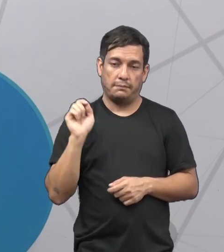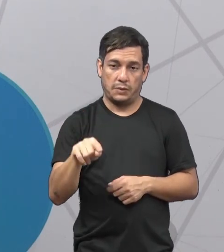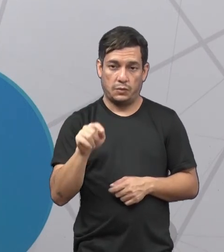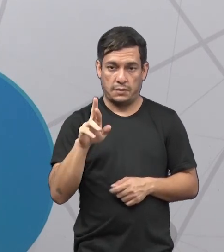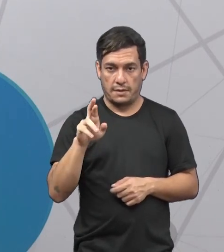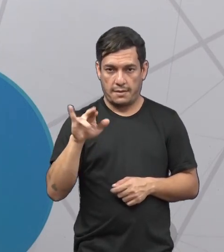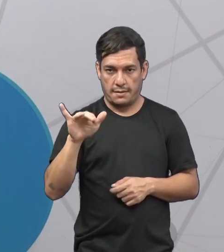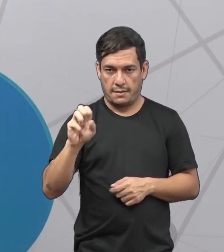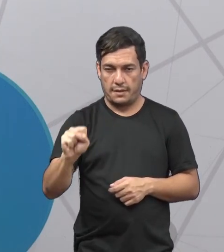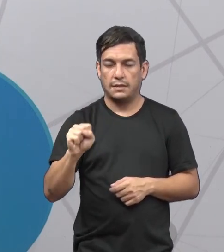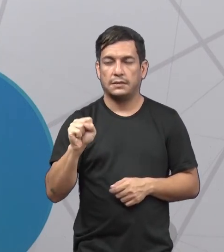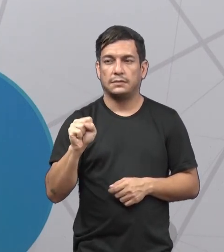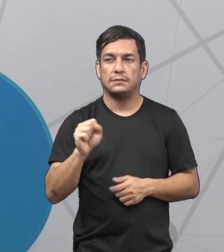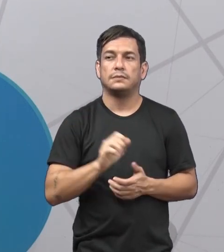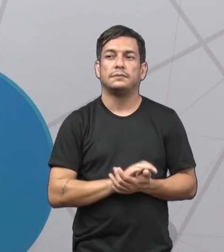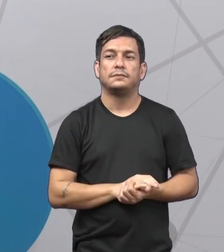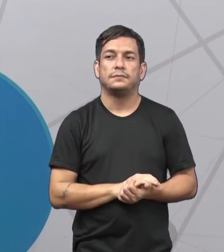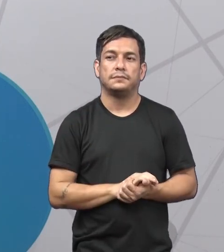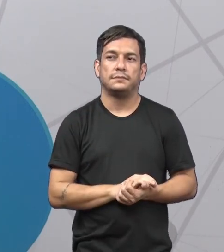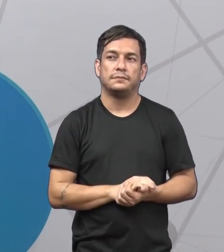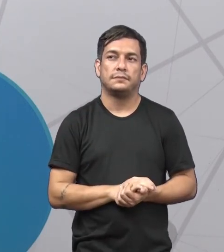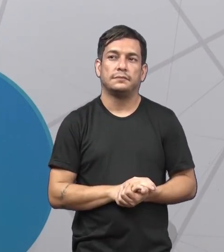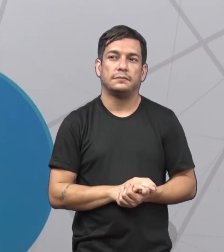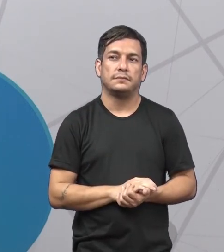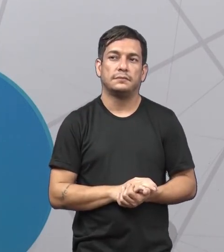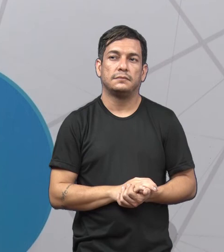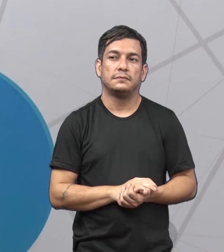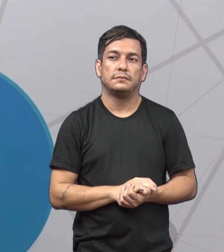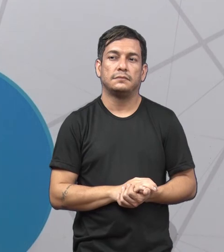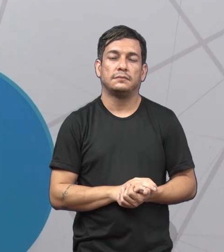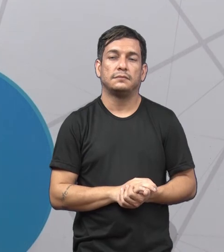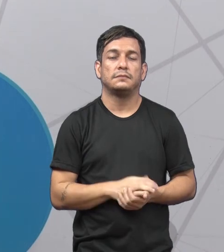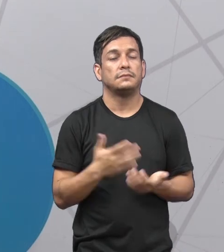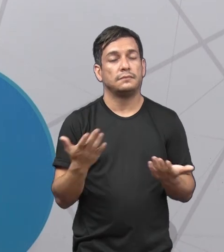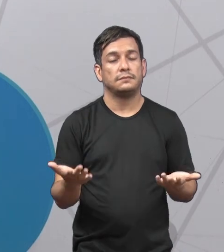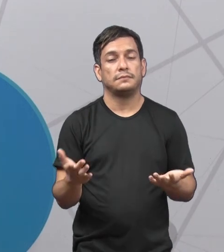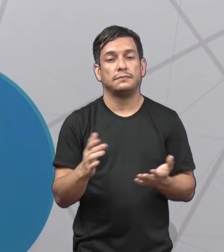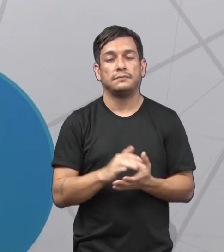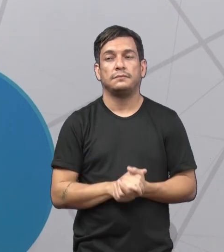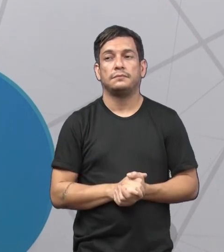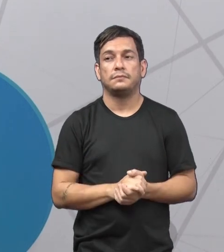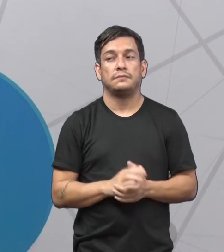réis por bens de raiz. Né? Então, pessoal,